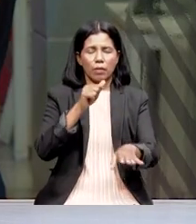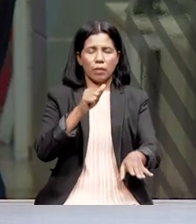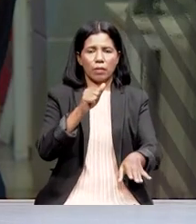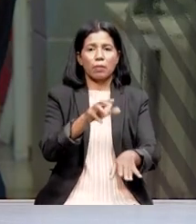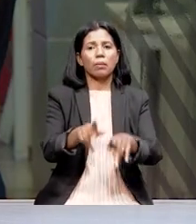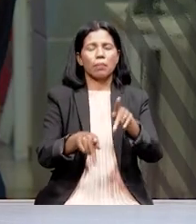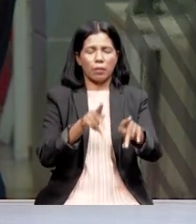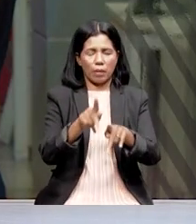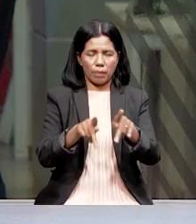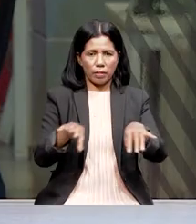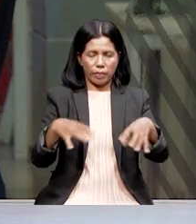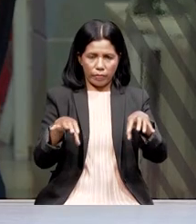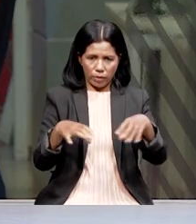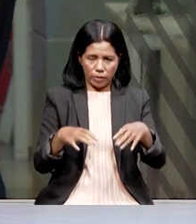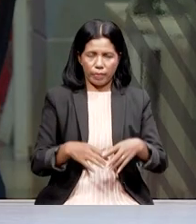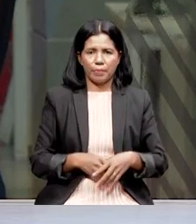Roma.